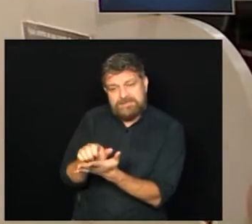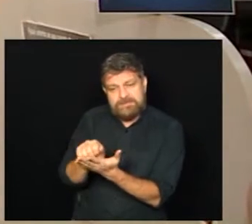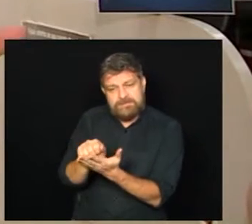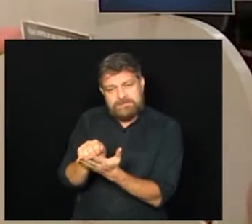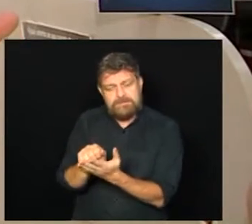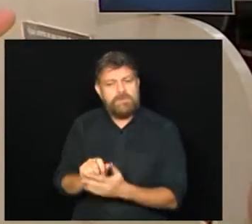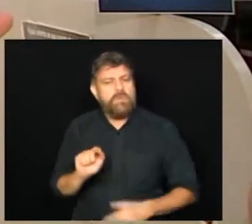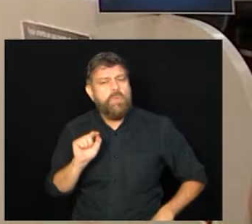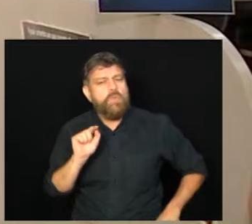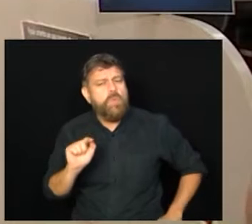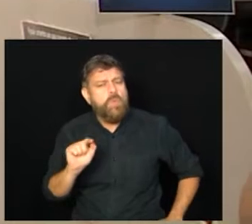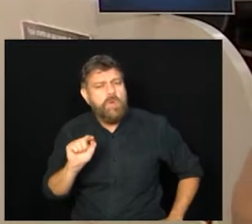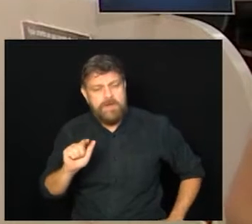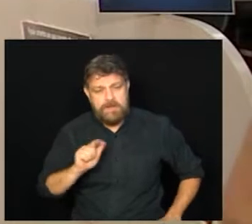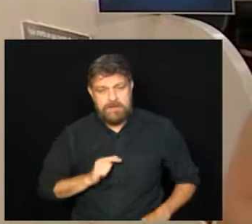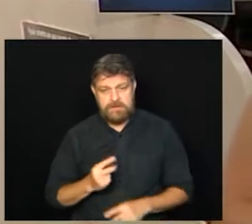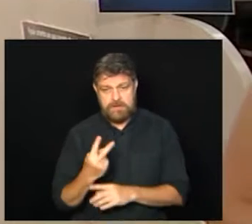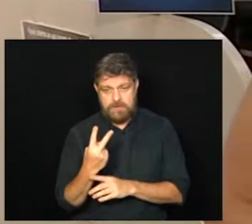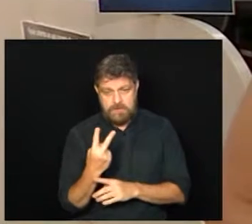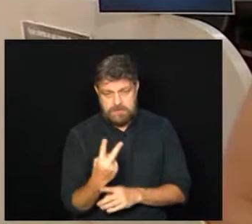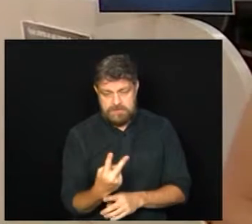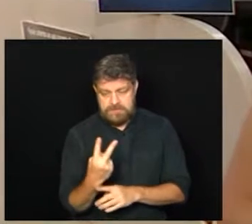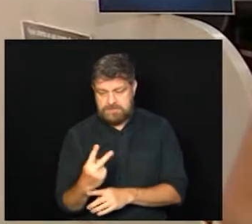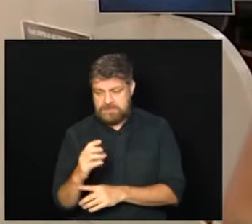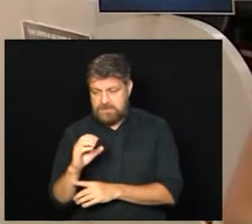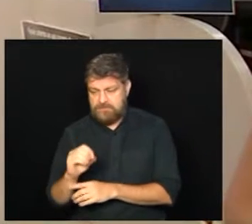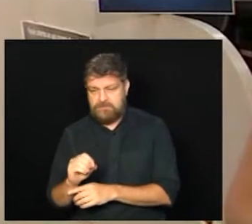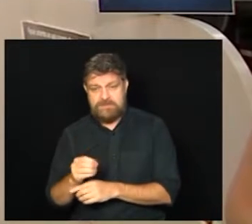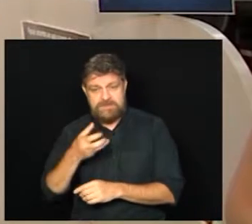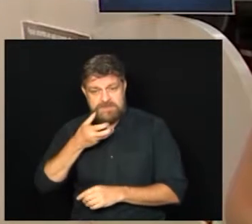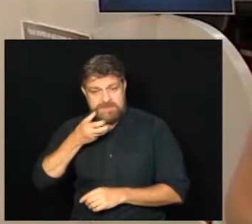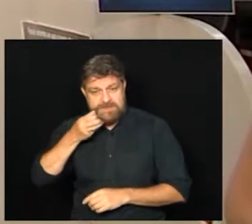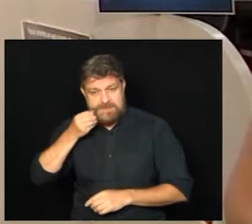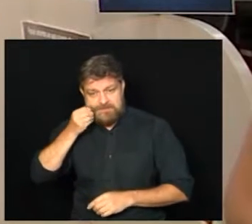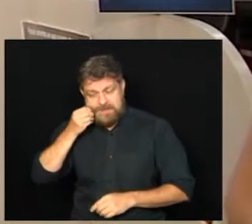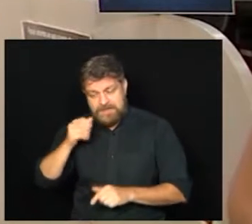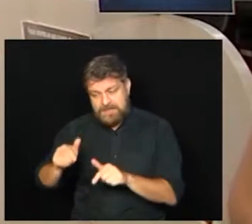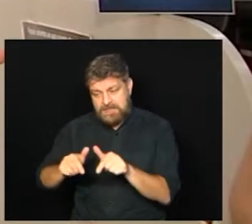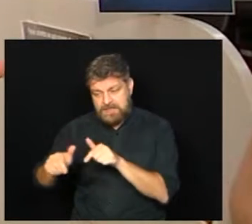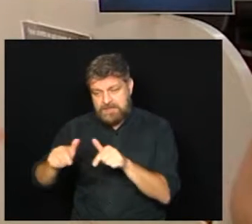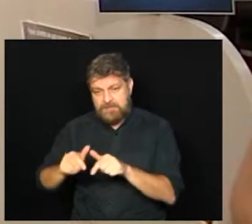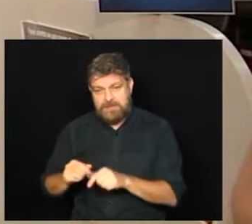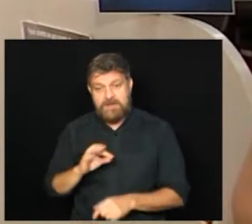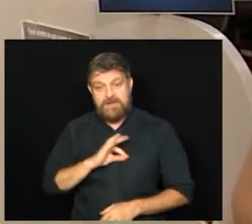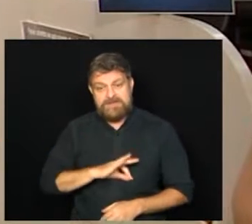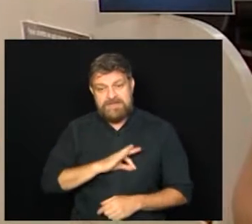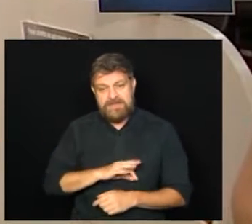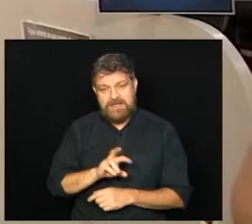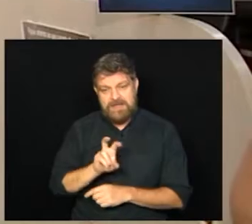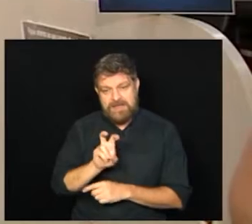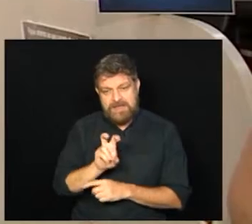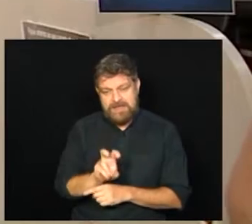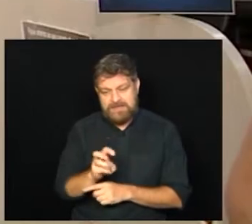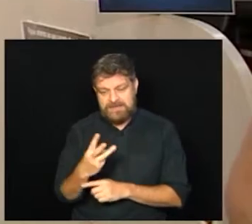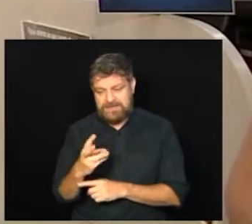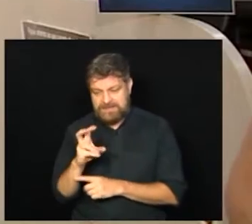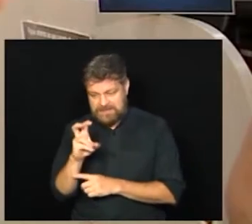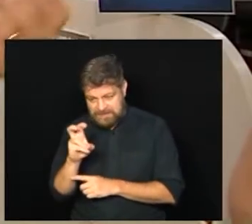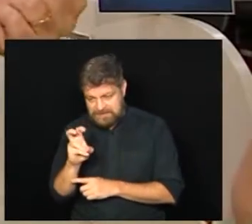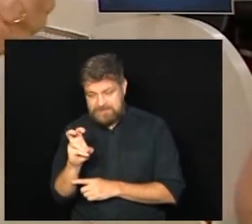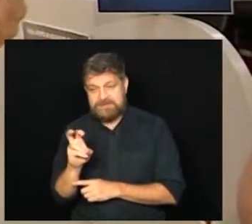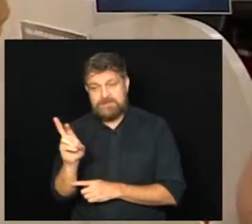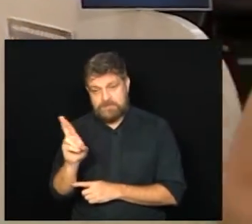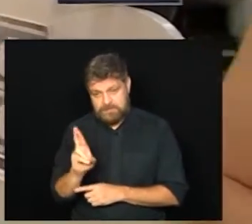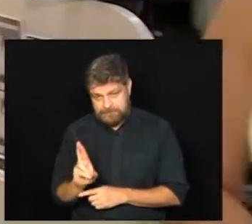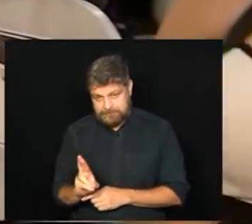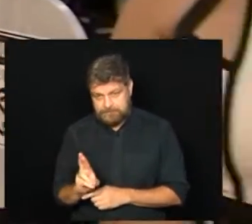É o seguinte, são 220 vagas e o valor é R$ 535, o valor do auxílio. Eu